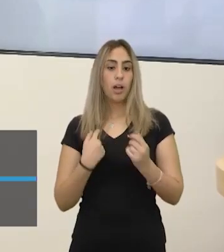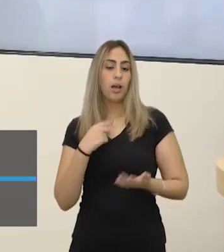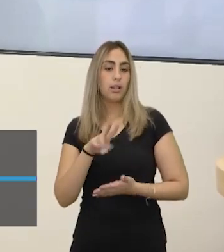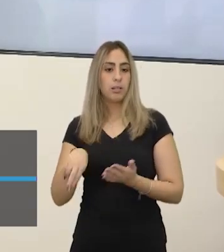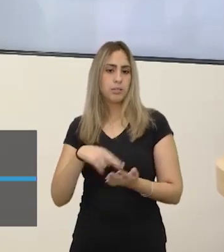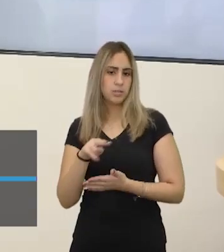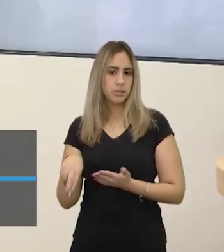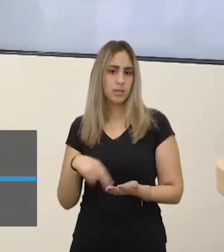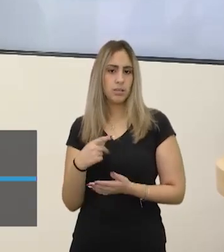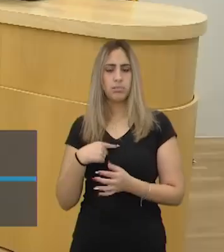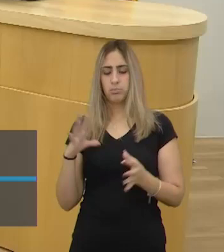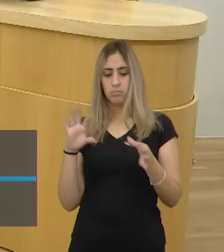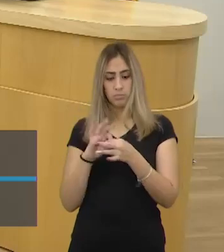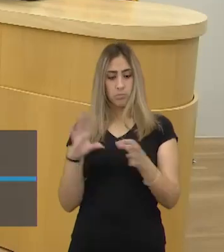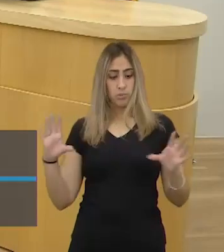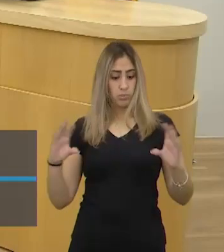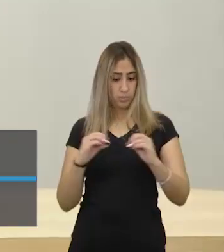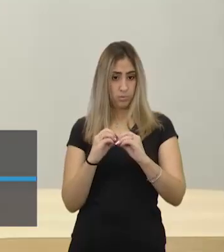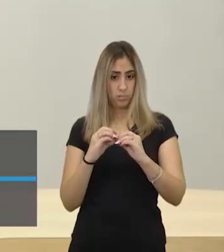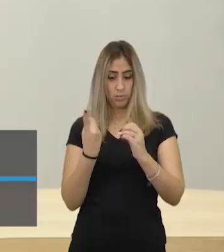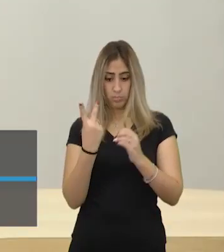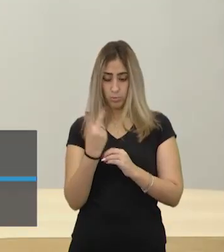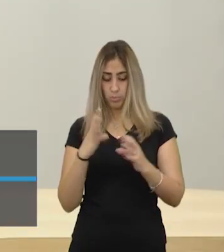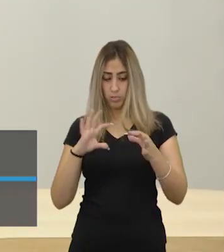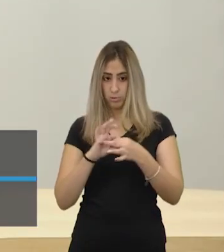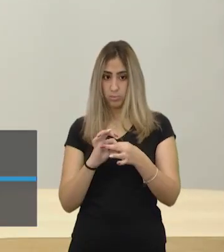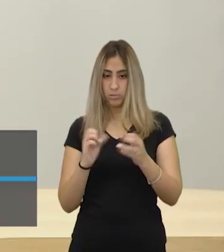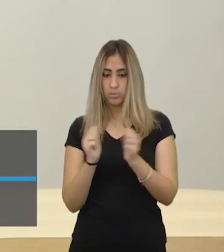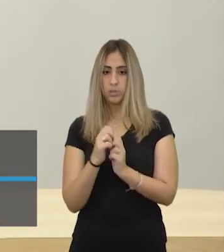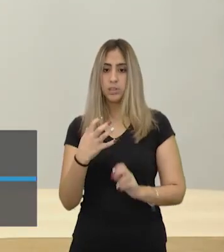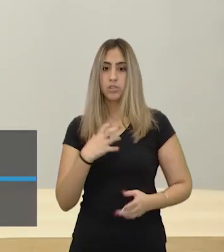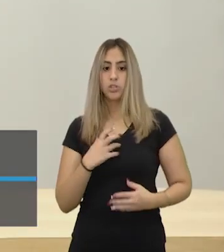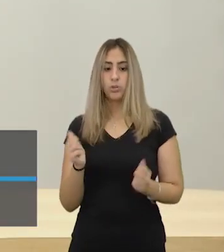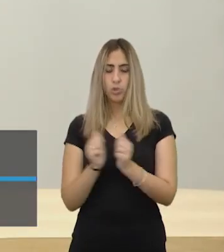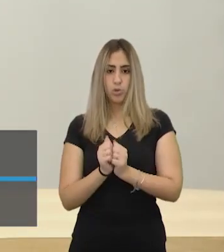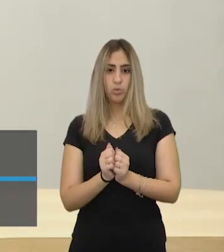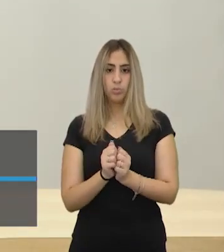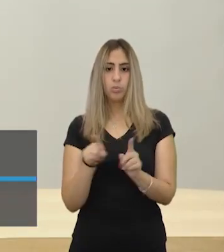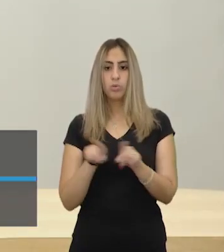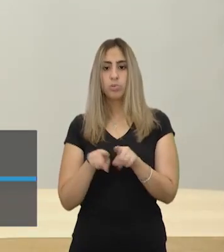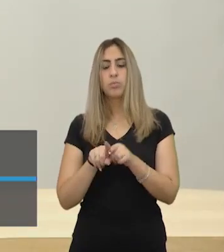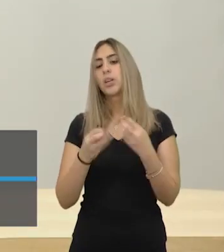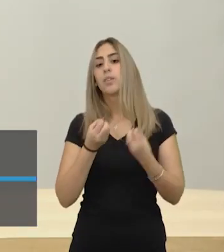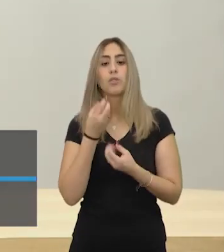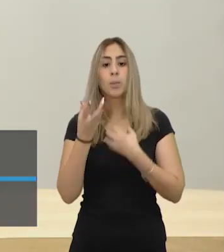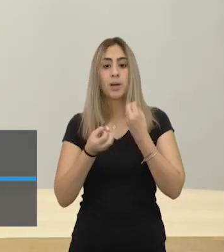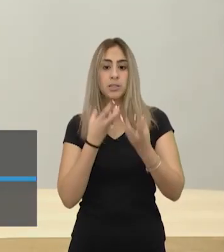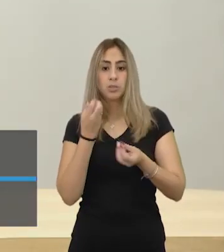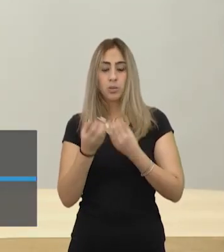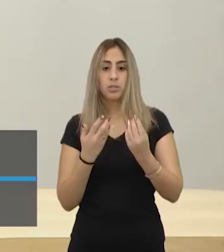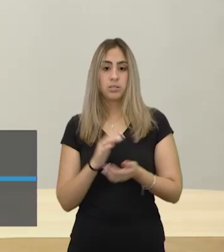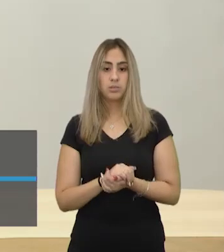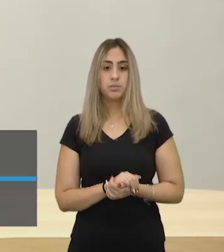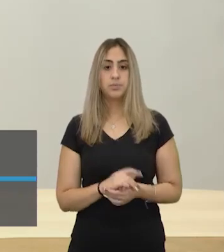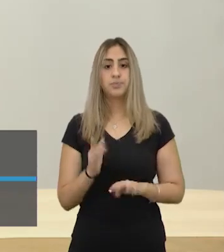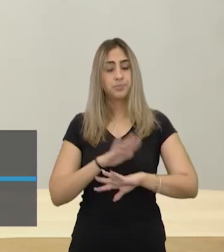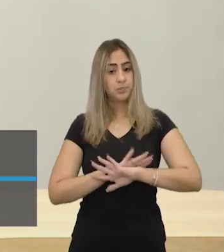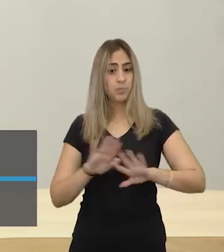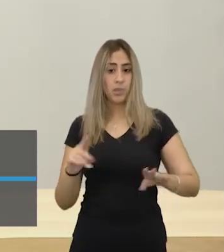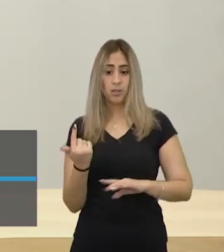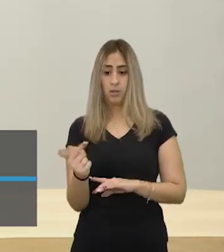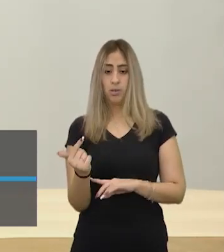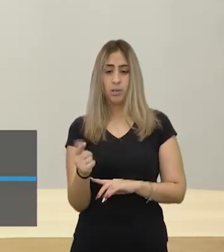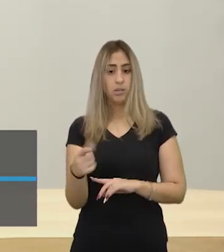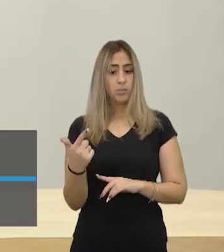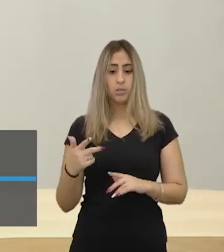Não, sentido completo. Sim, sentido completo. São informações adicionais, não é? Sim. Informações que eu quis acrescentar, mas sem elas, a gente